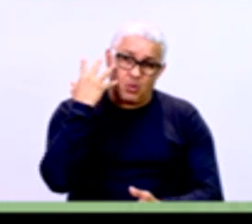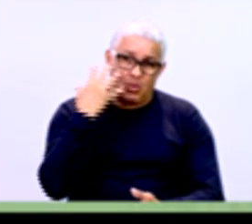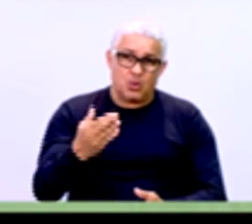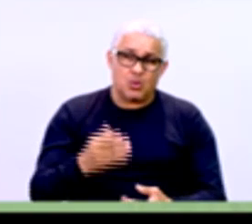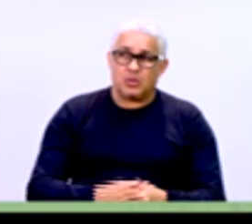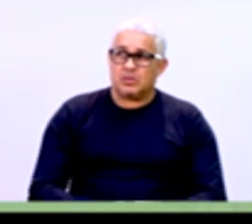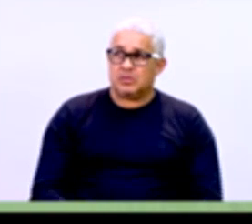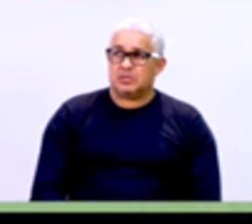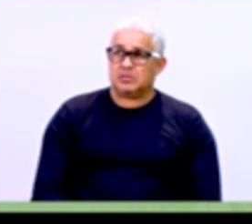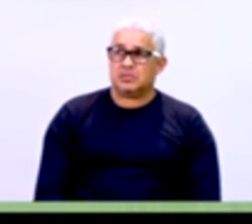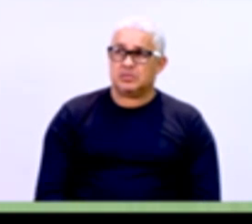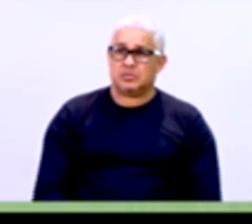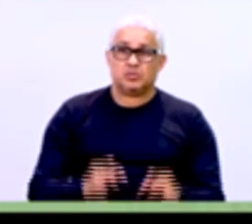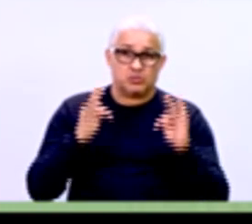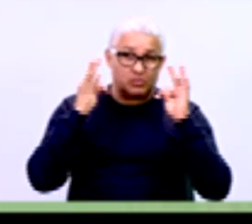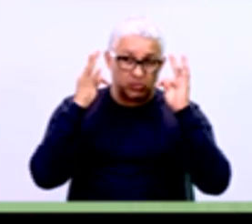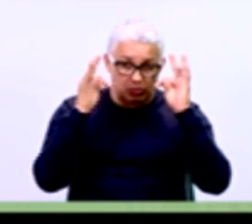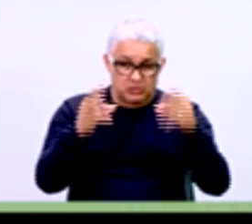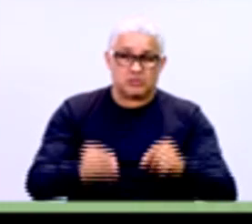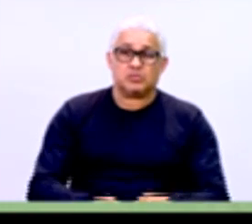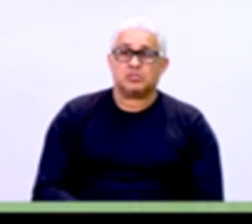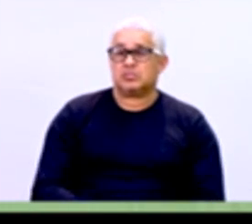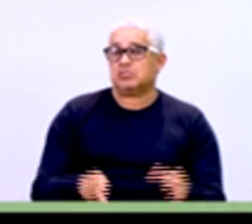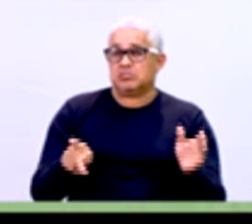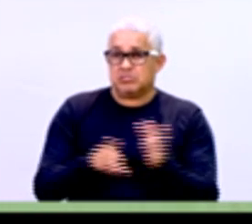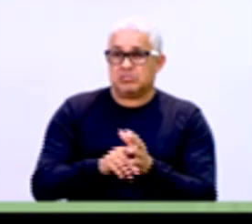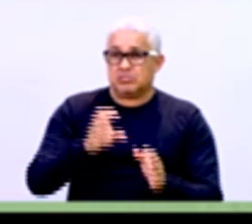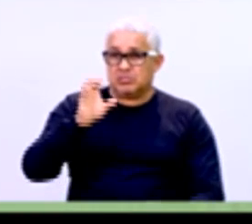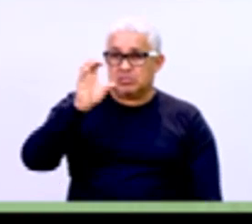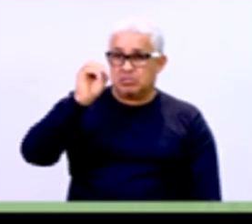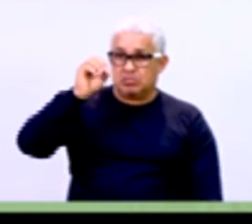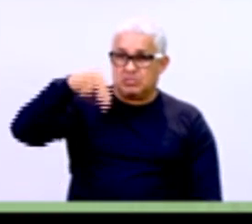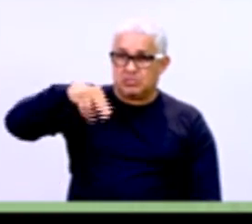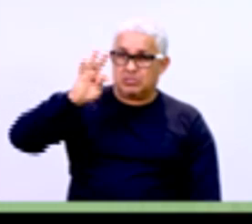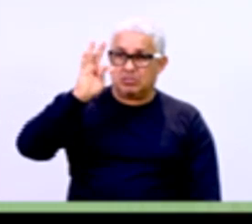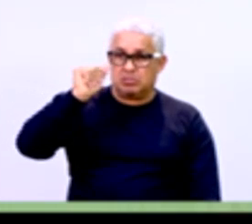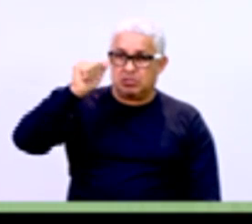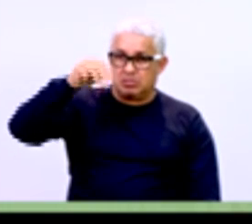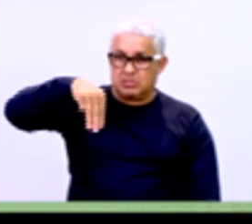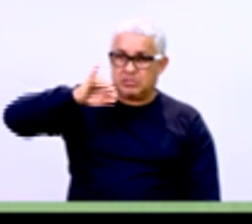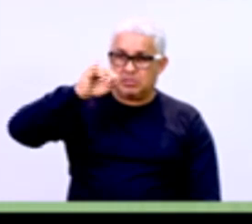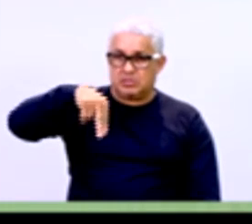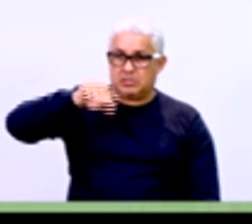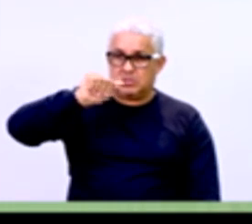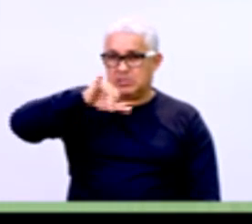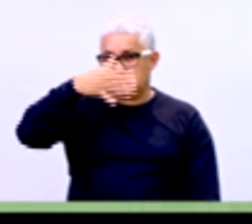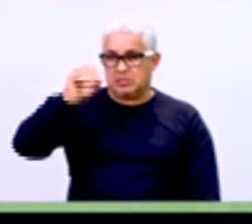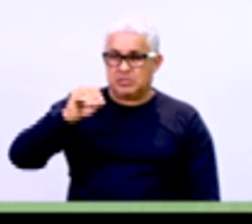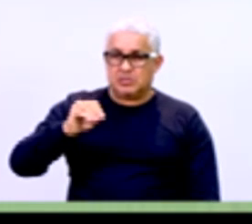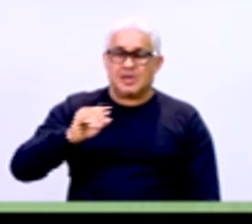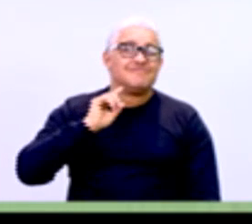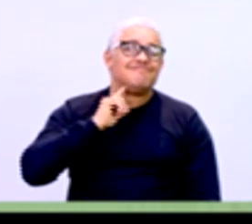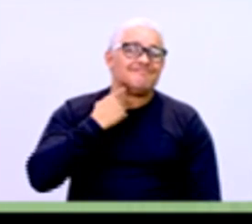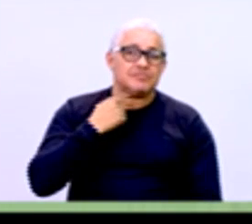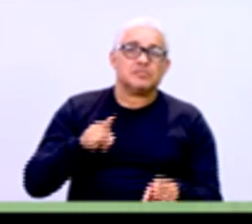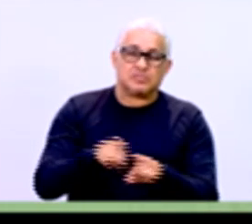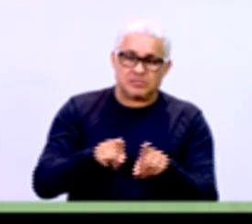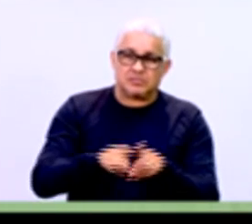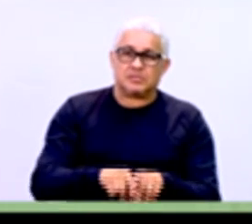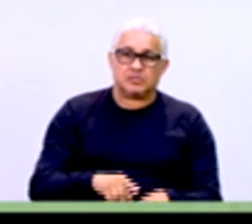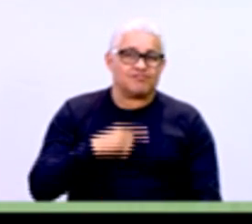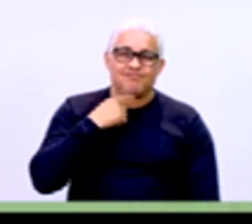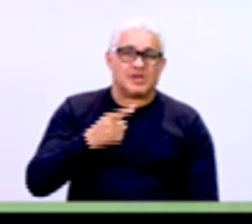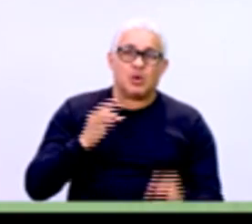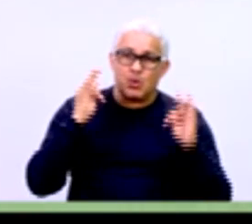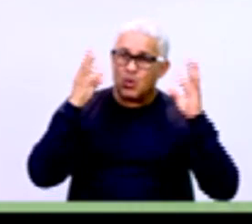quando coloca-se aqui todas as formas de contaminação, nós não podemos eliminar todas. E até mesmo para a sobrevivência,